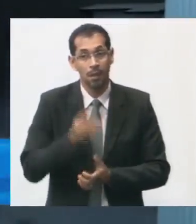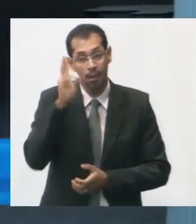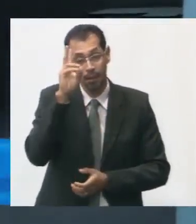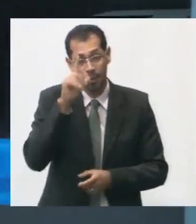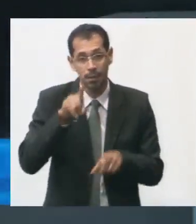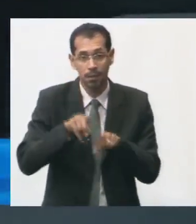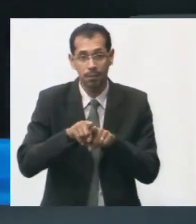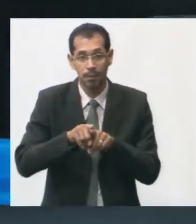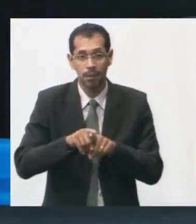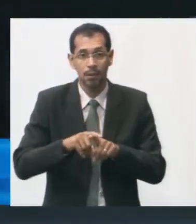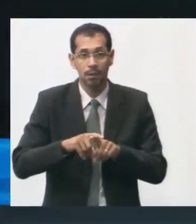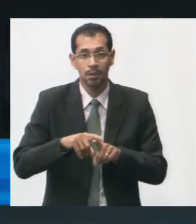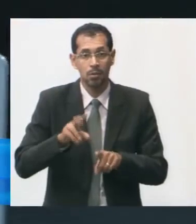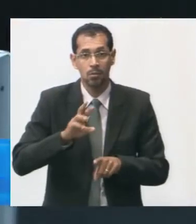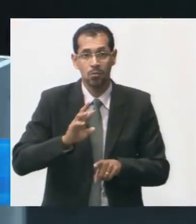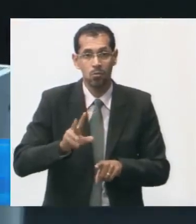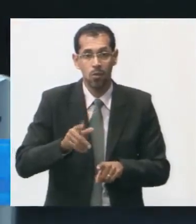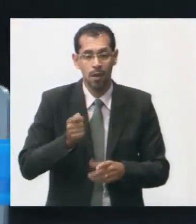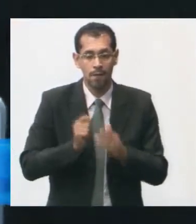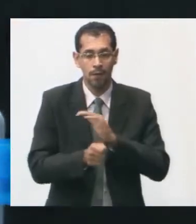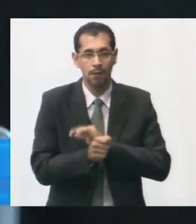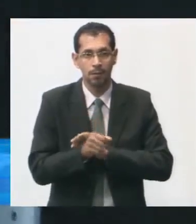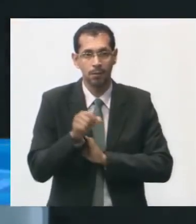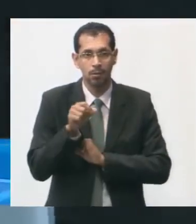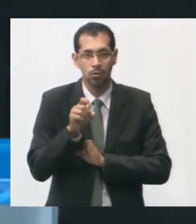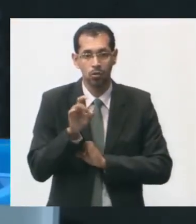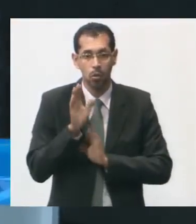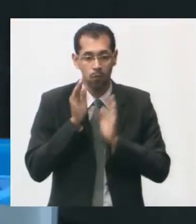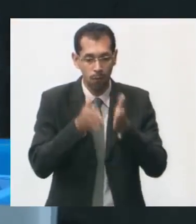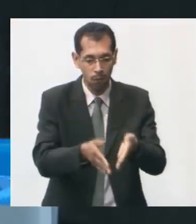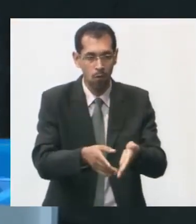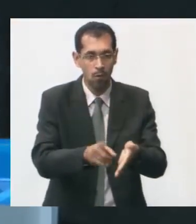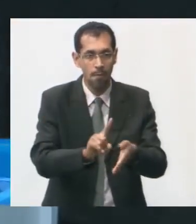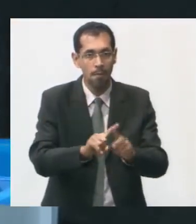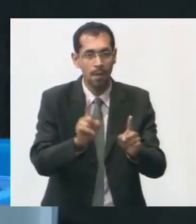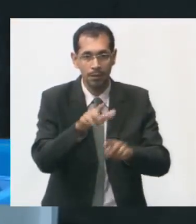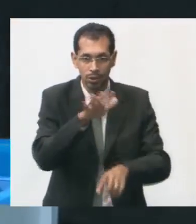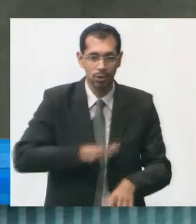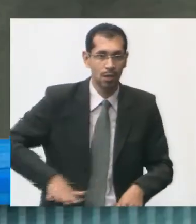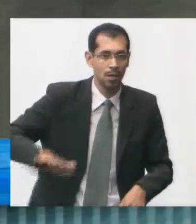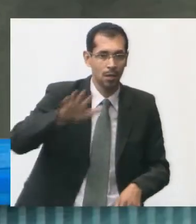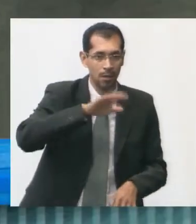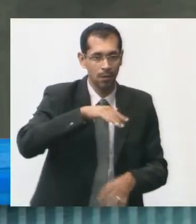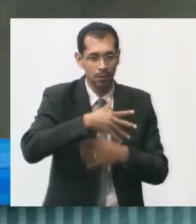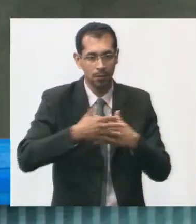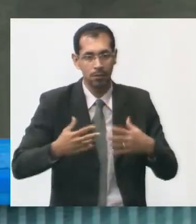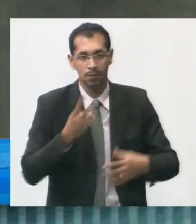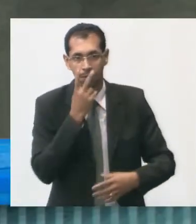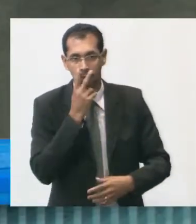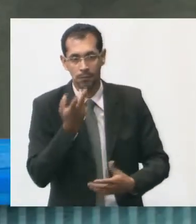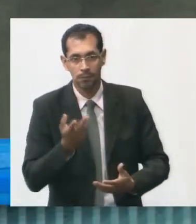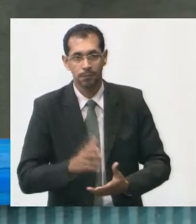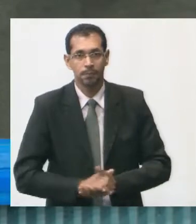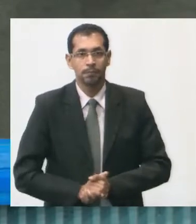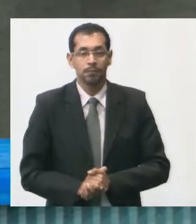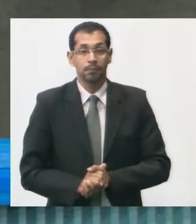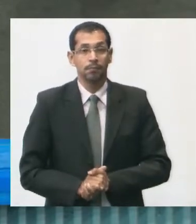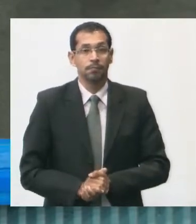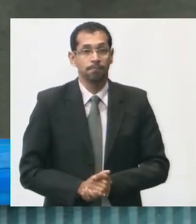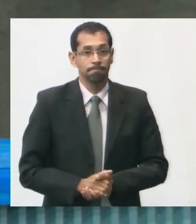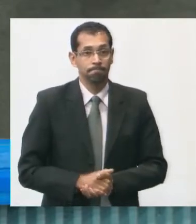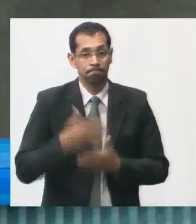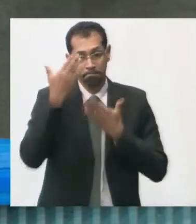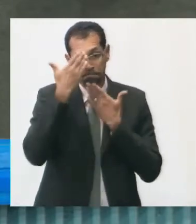quero destacar do seu carinho e atenção que tem com aquela região. Obrigado, vereador. Eu,